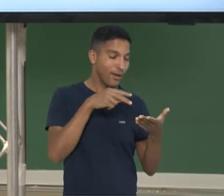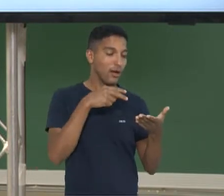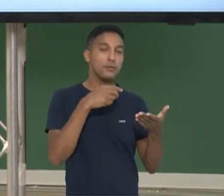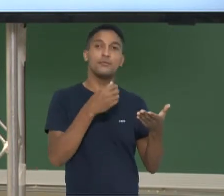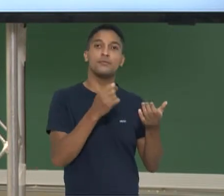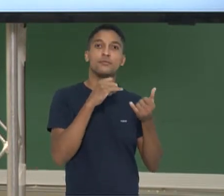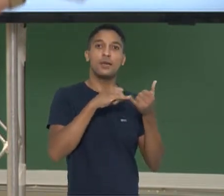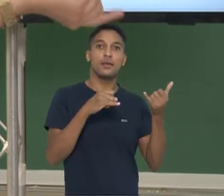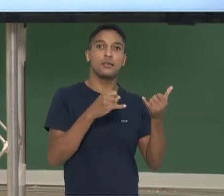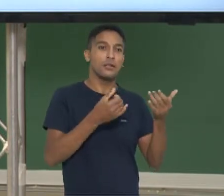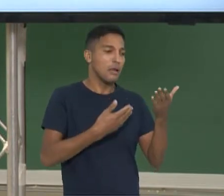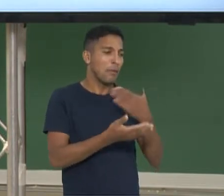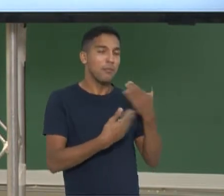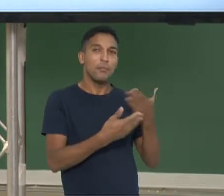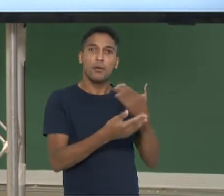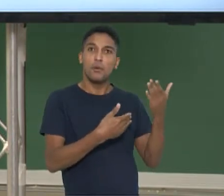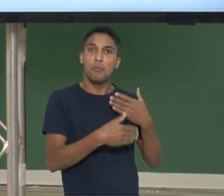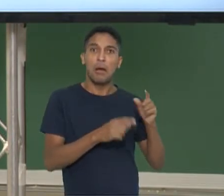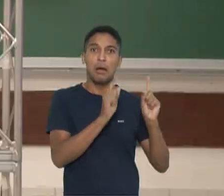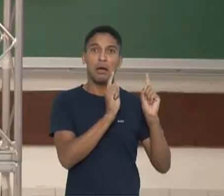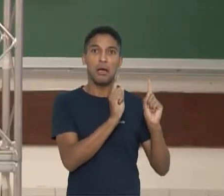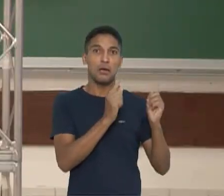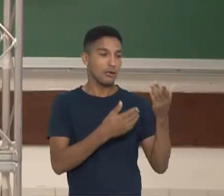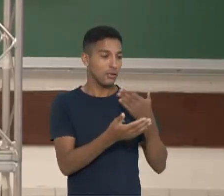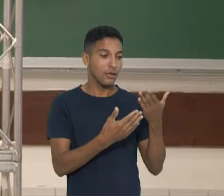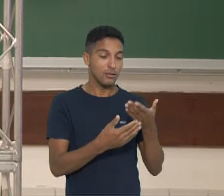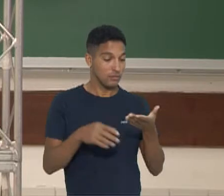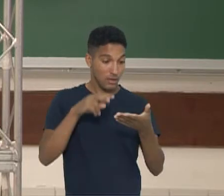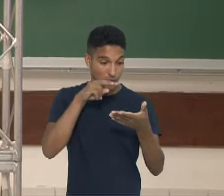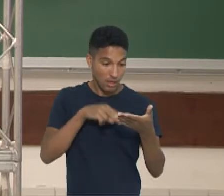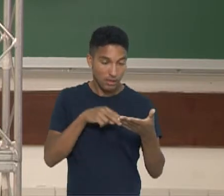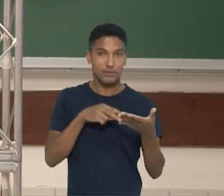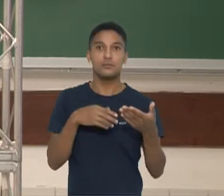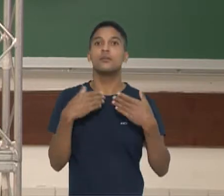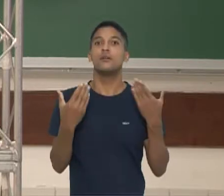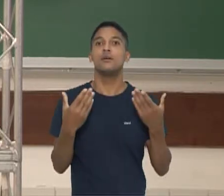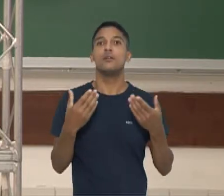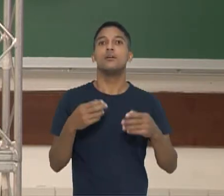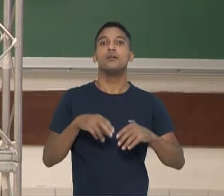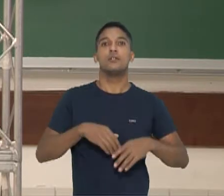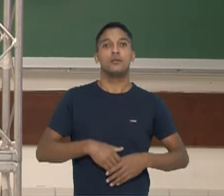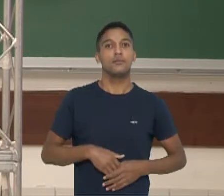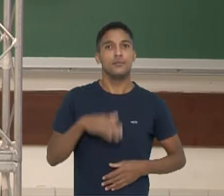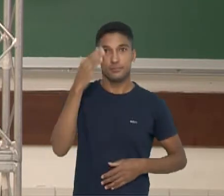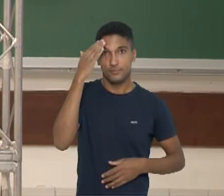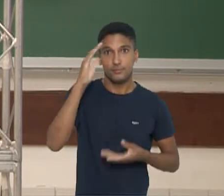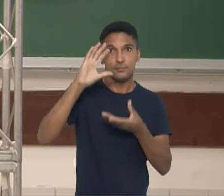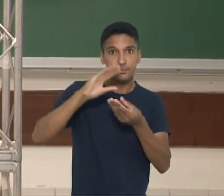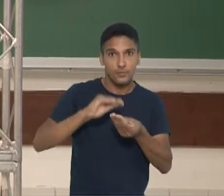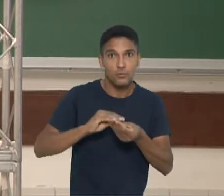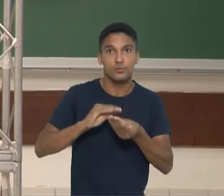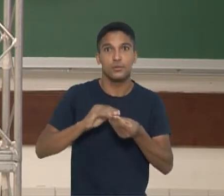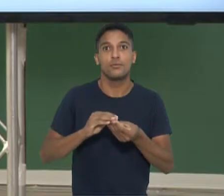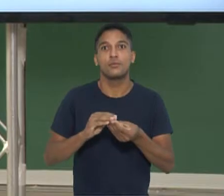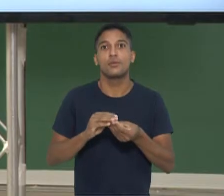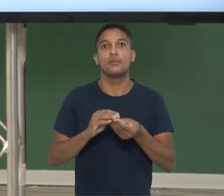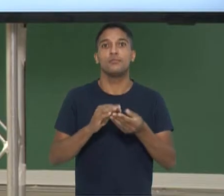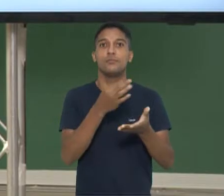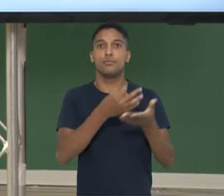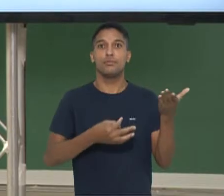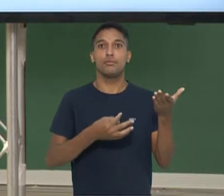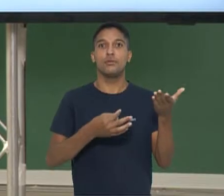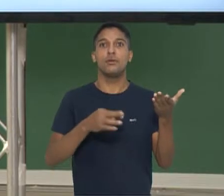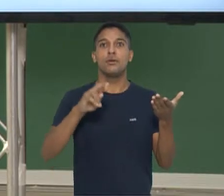isso somado e nós chegamos ao resultado do relato personal. A ver? Resolvam